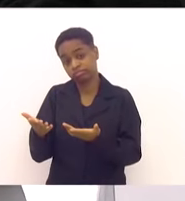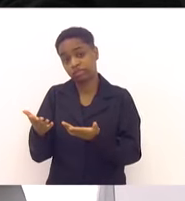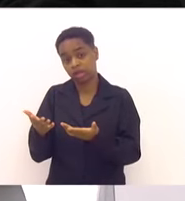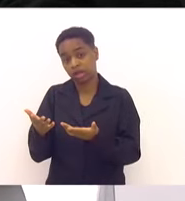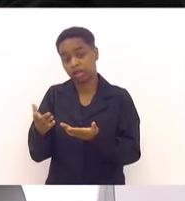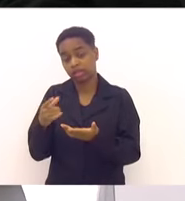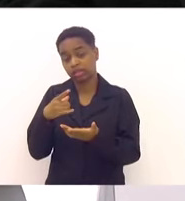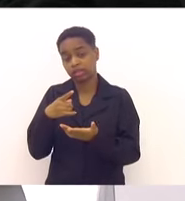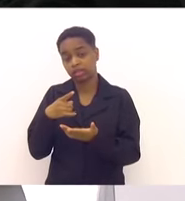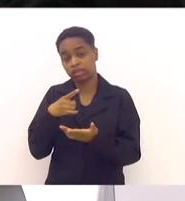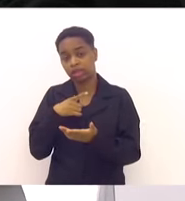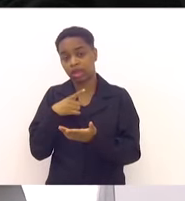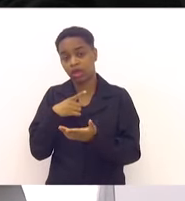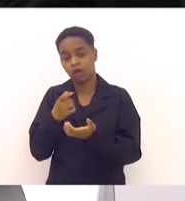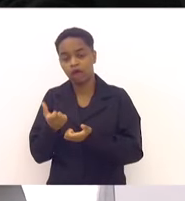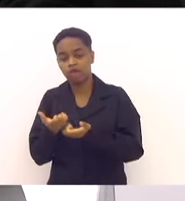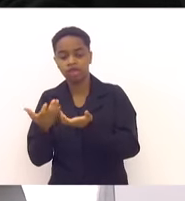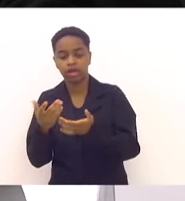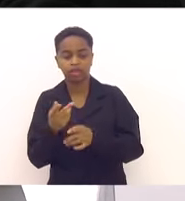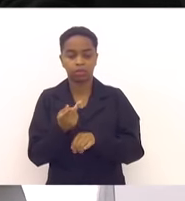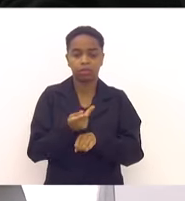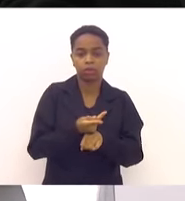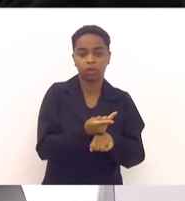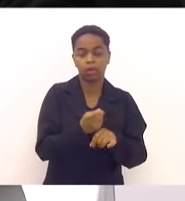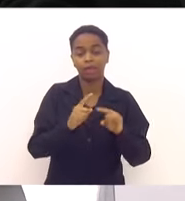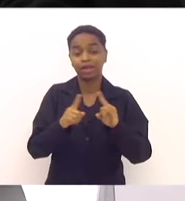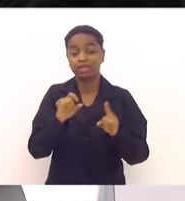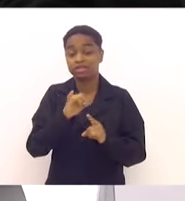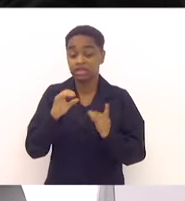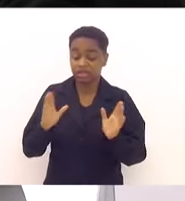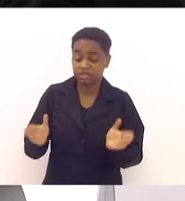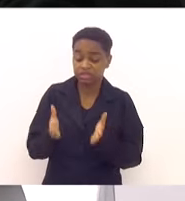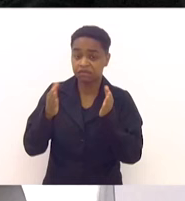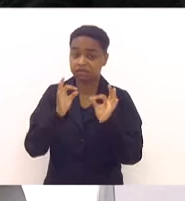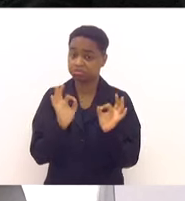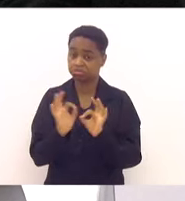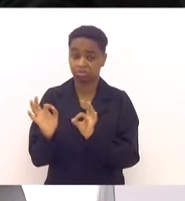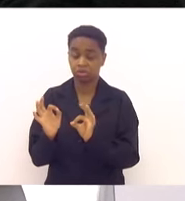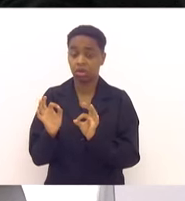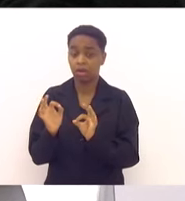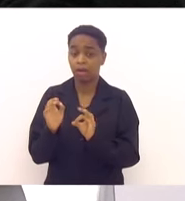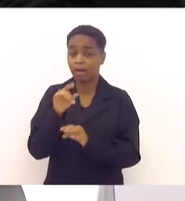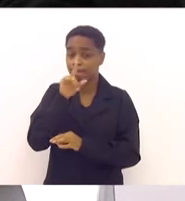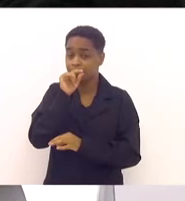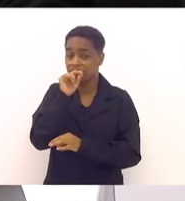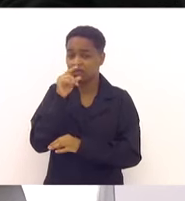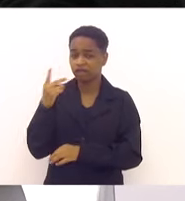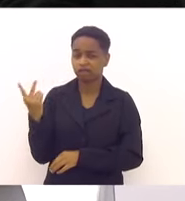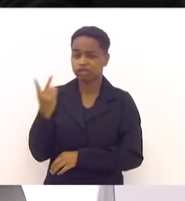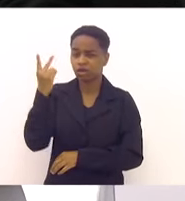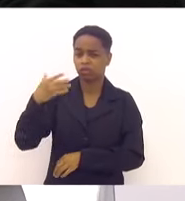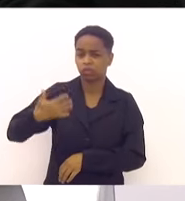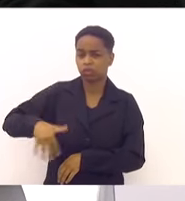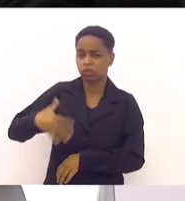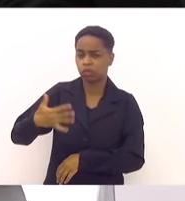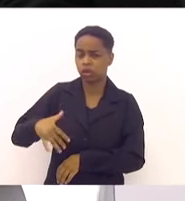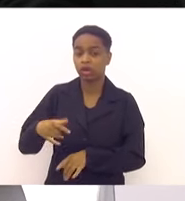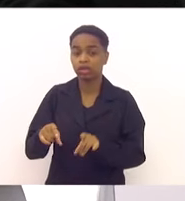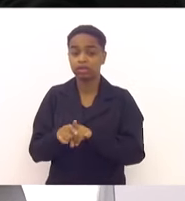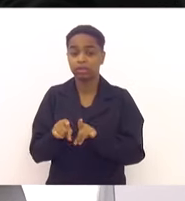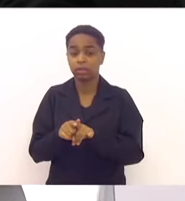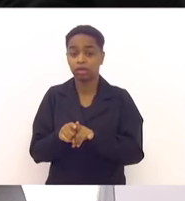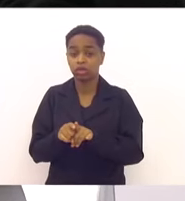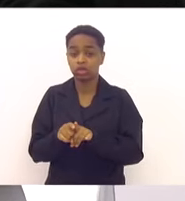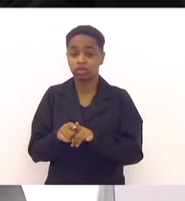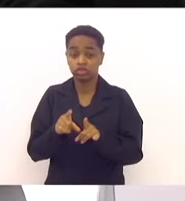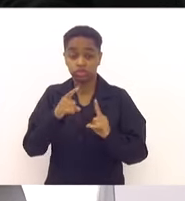você não incentiva, esses pássaros passam a ter um valor altíssimo e aí as raras